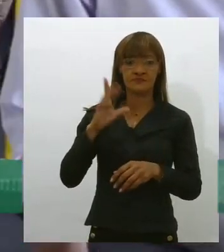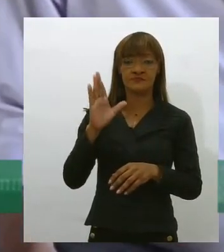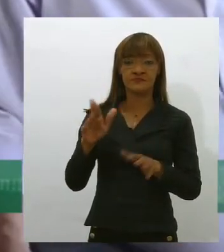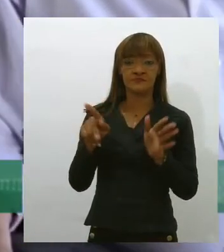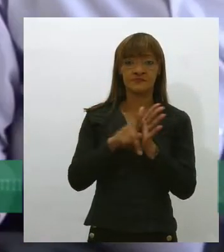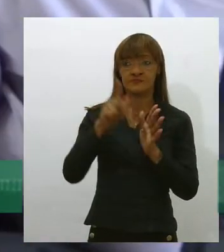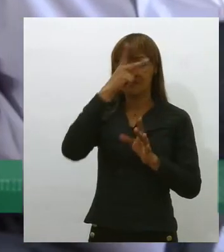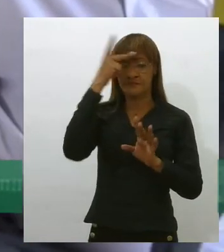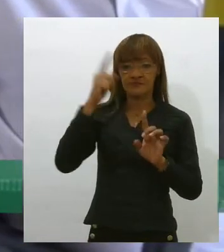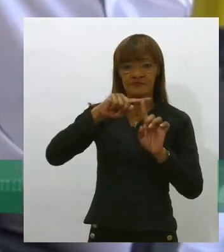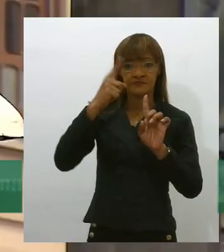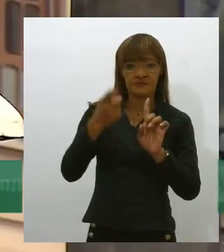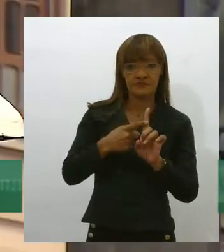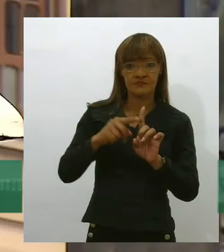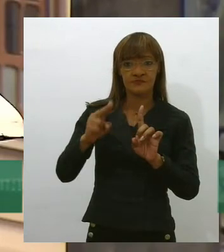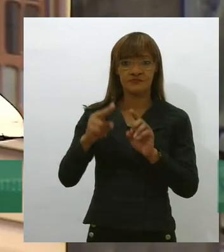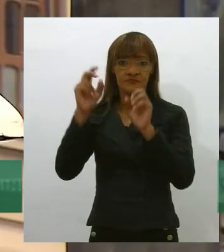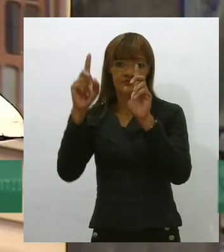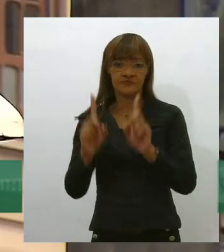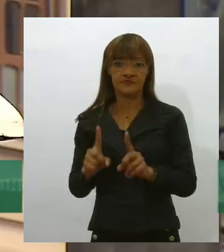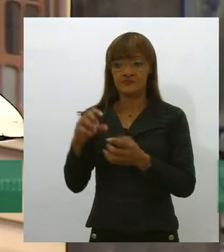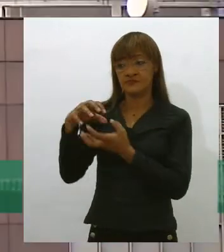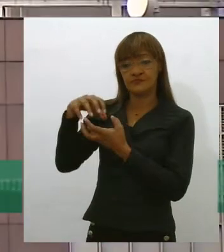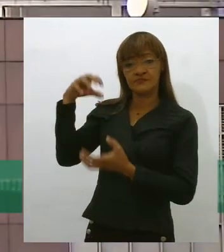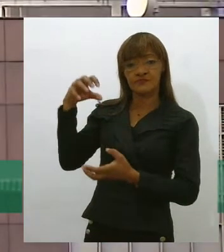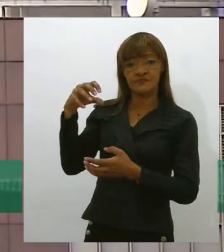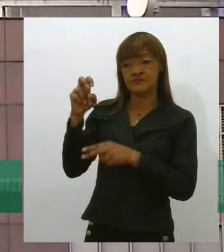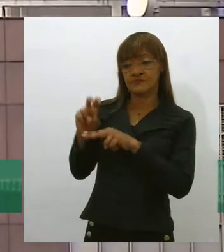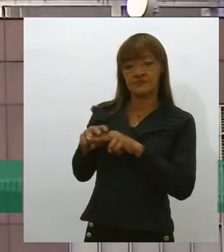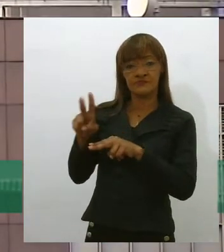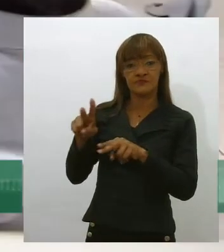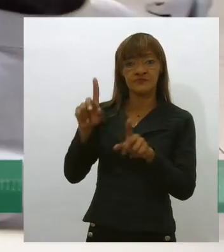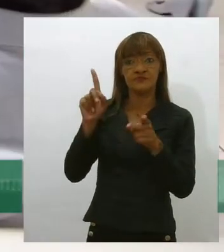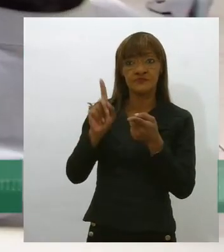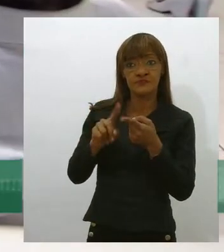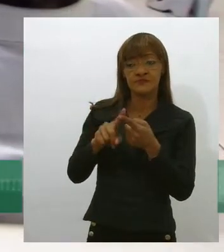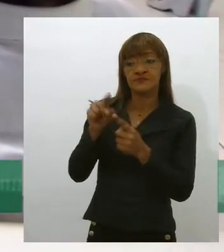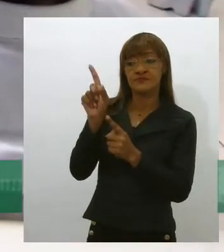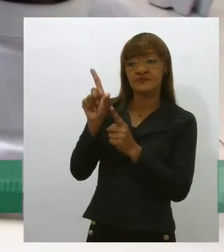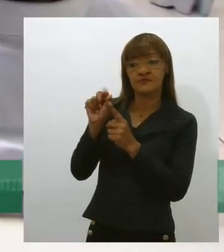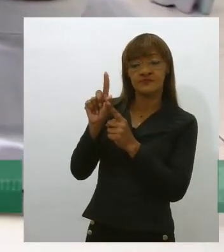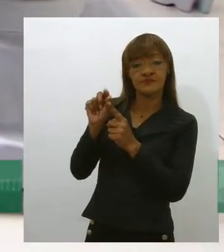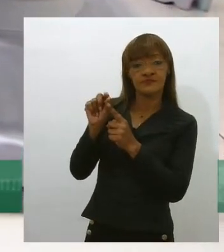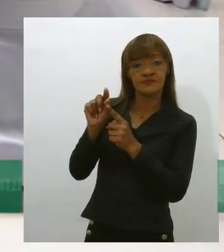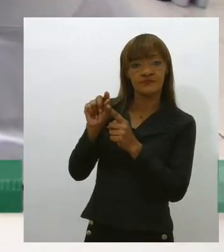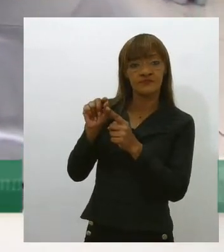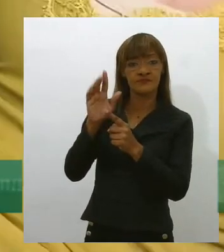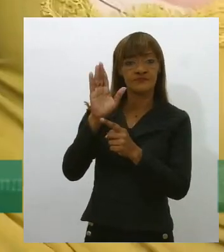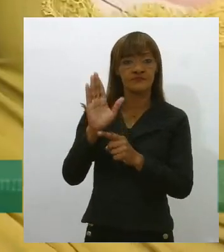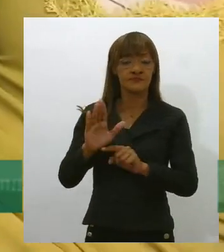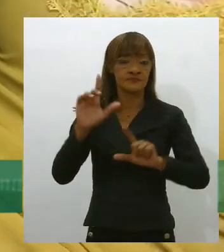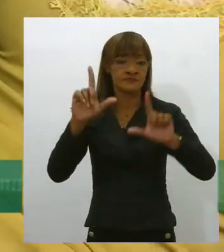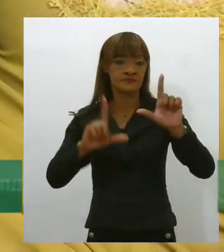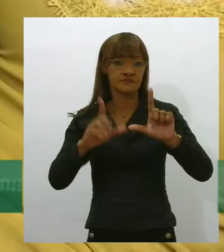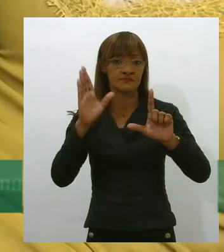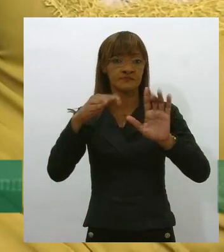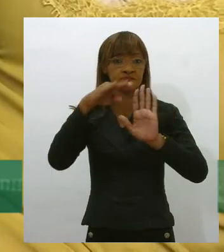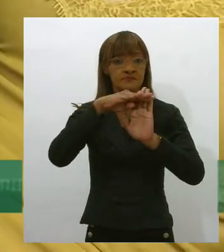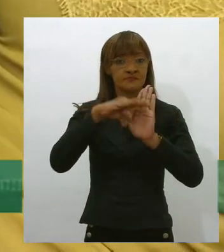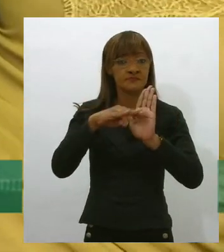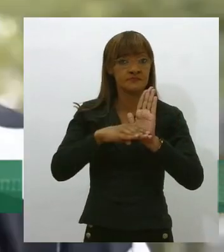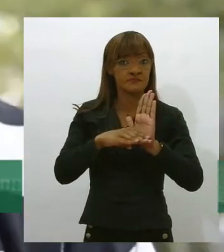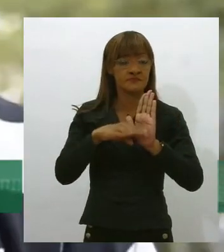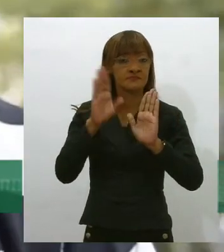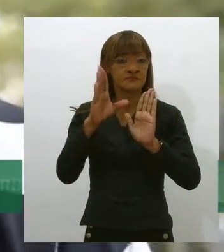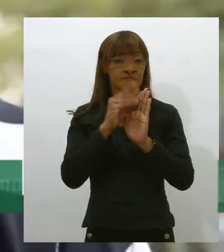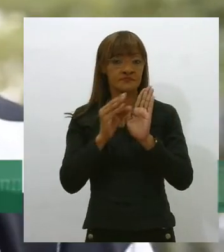pessoas com deficiência e idosos nos serviços de radiodifusão a previsão legal de uma reserva na grade para conteúdos regionais e